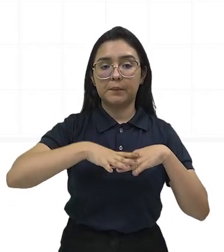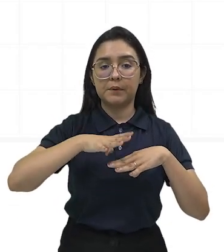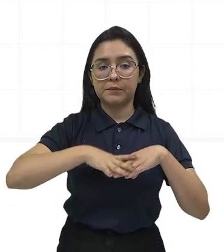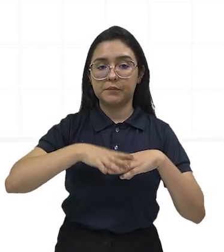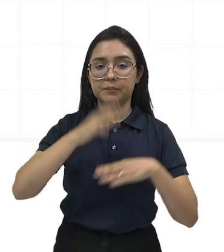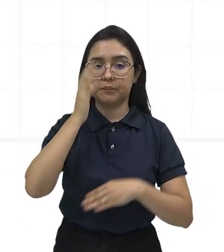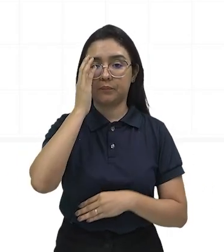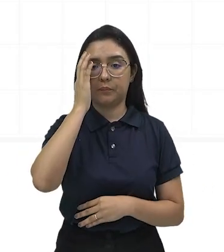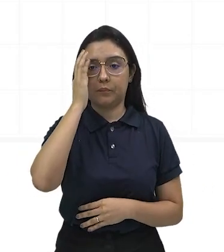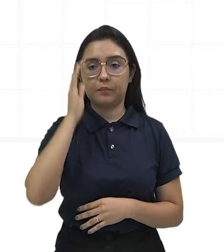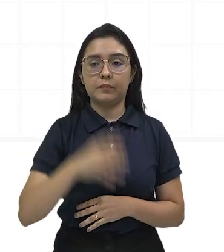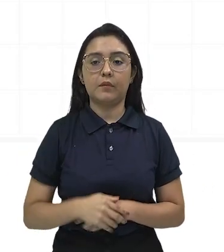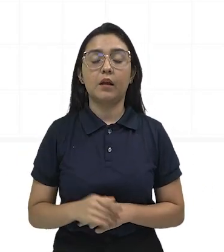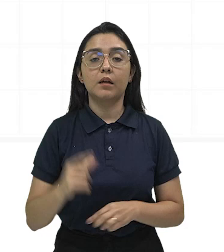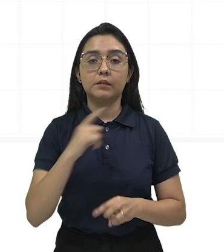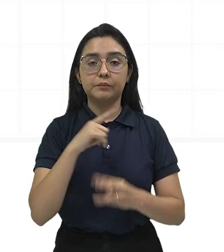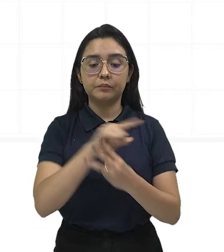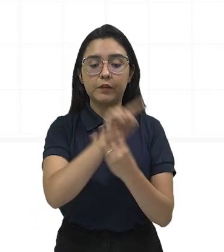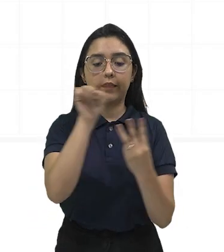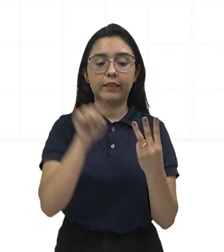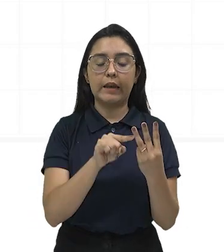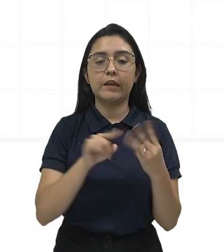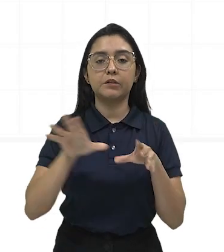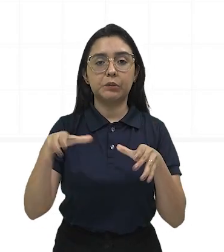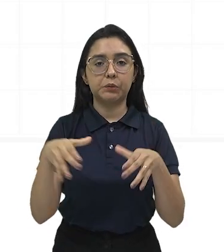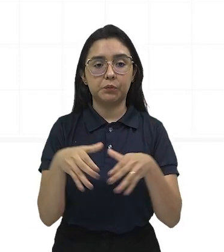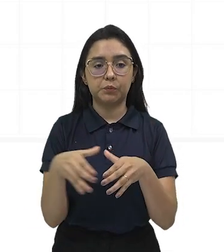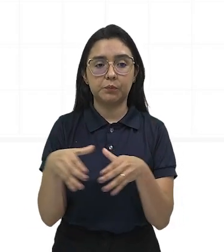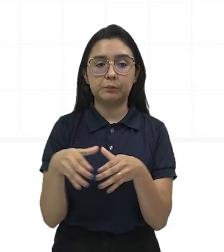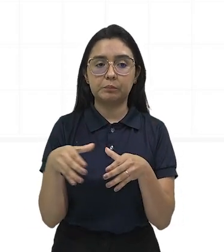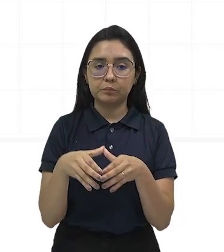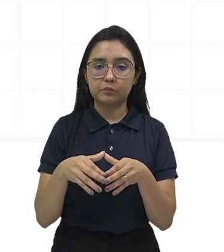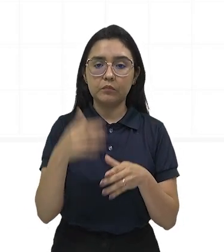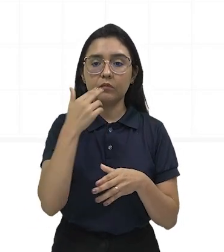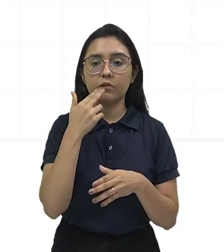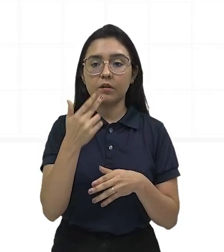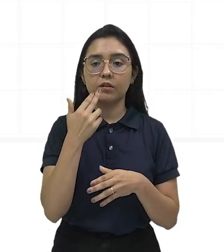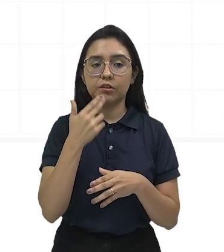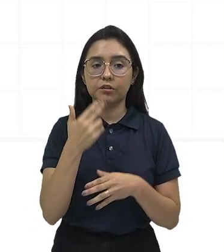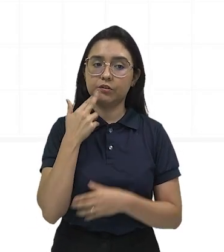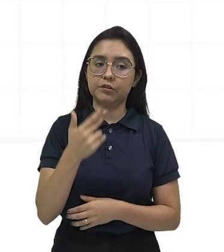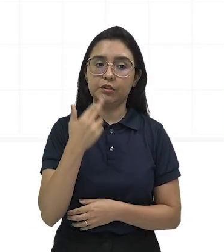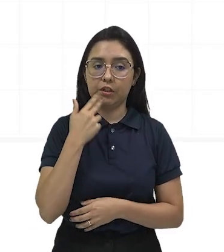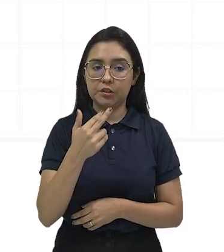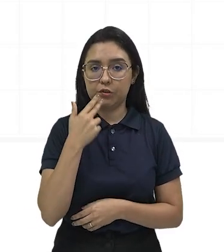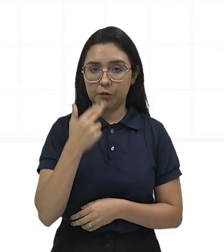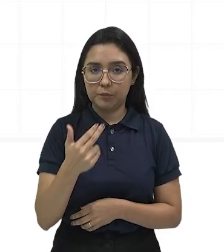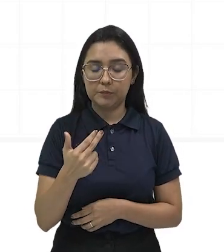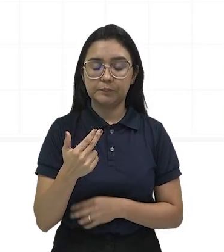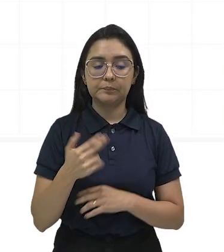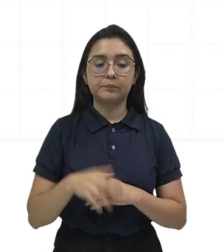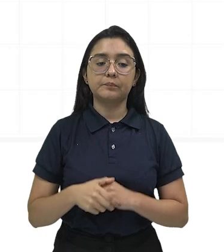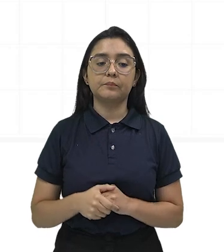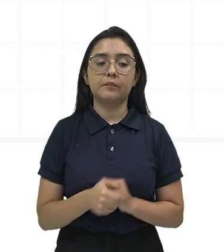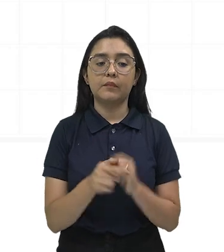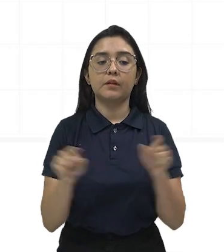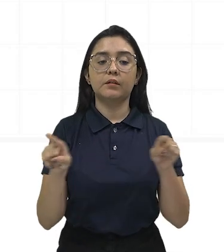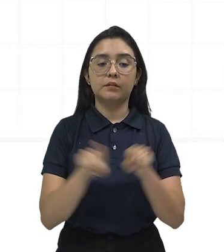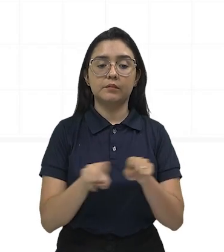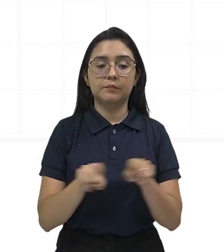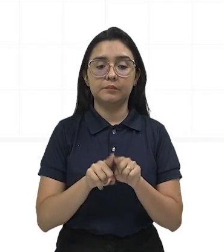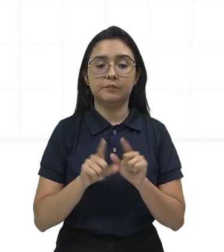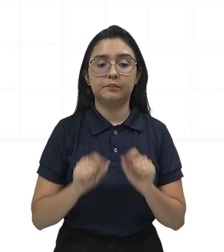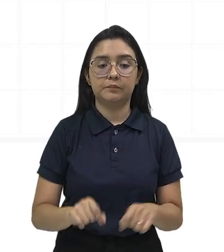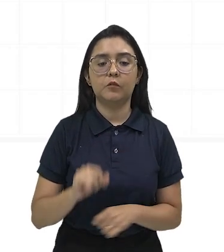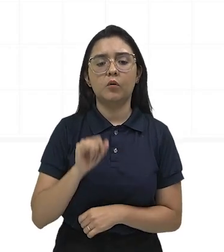matemática. Ela tem 3 turmas, beleza? De quê? De idioma. Eu vou